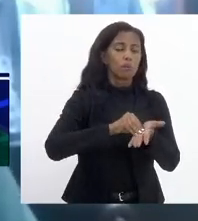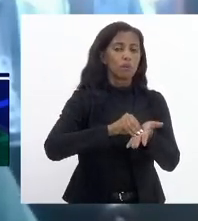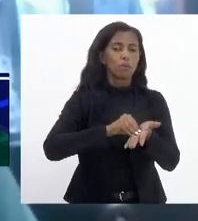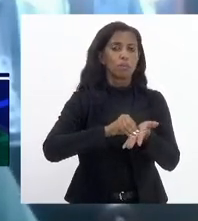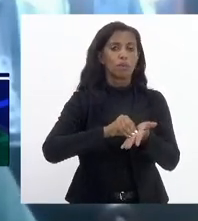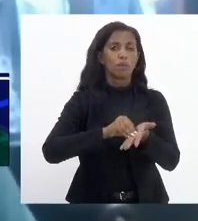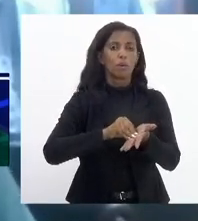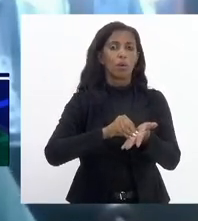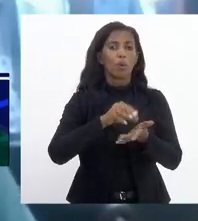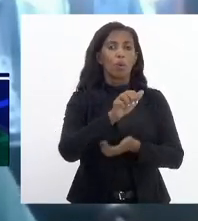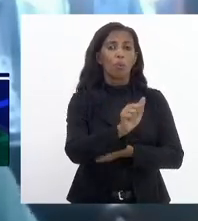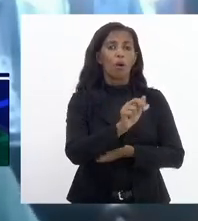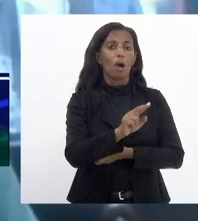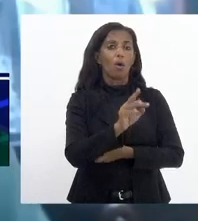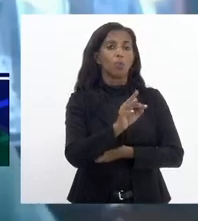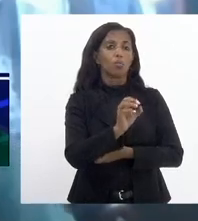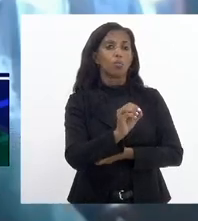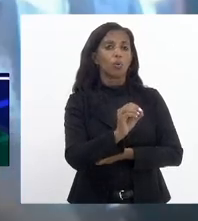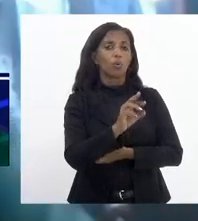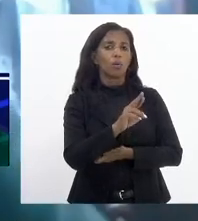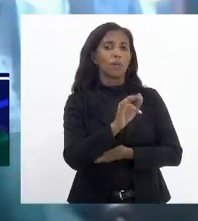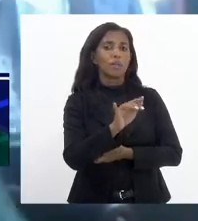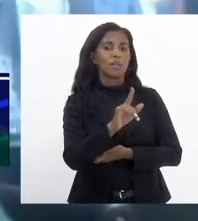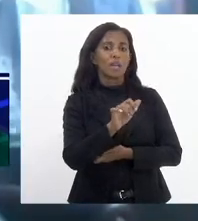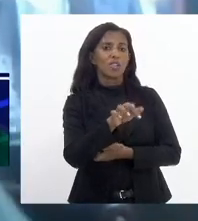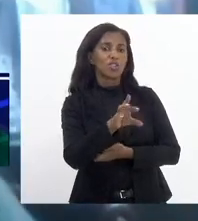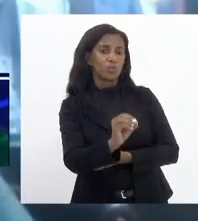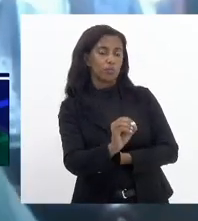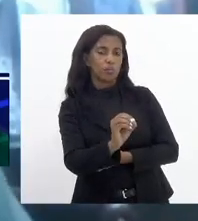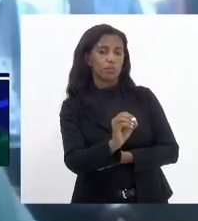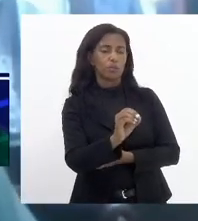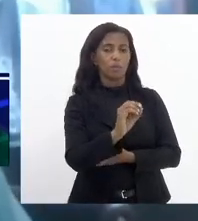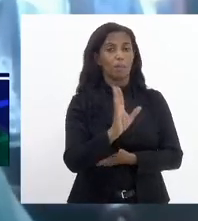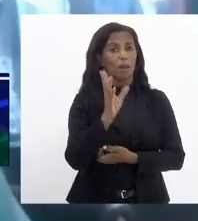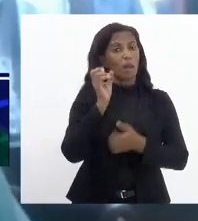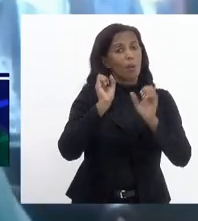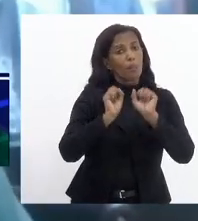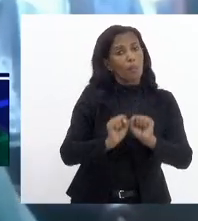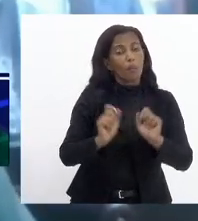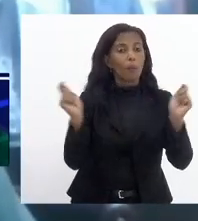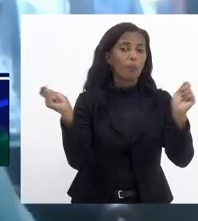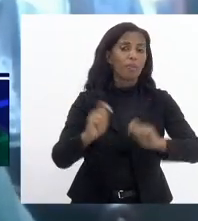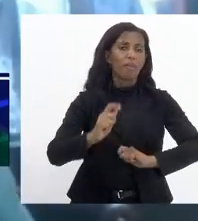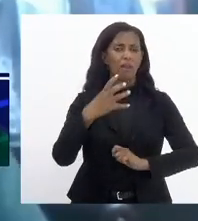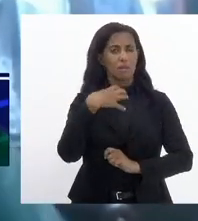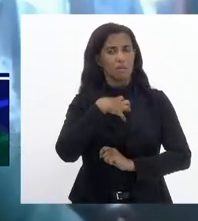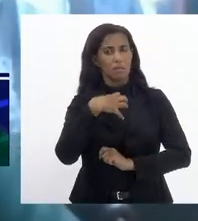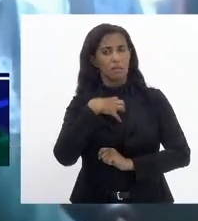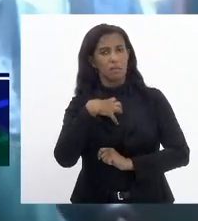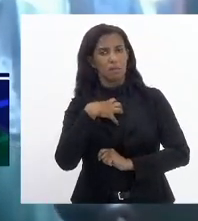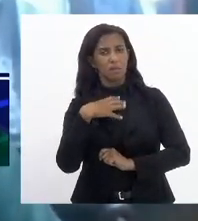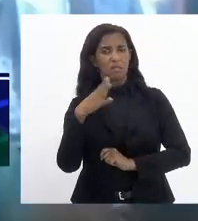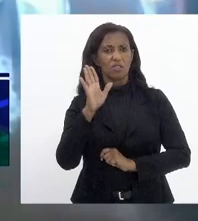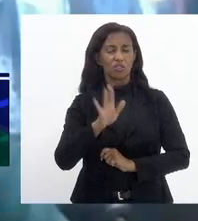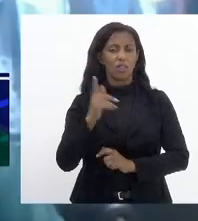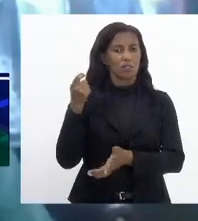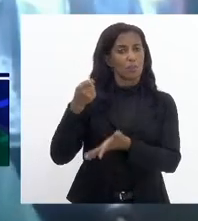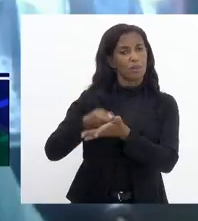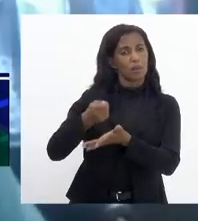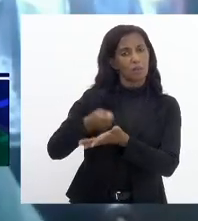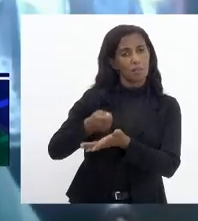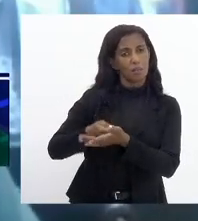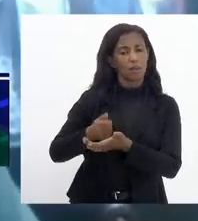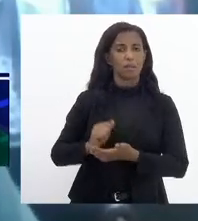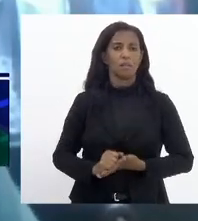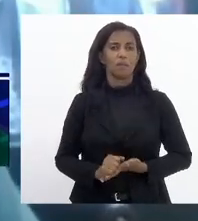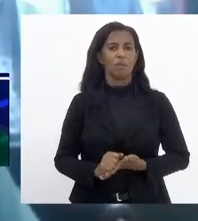como autorizativo. Claro que nós gostaríamos que pudesse ser já uma determinação,